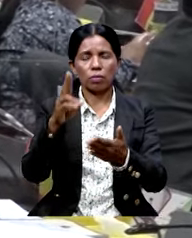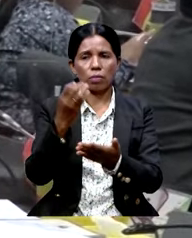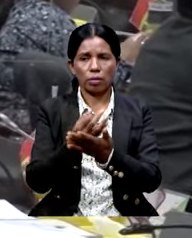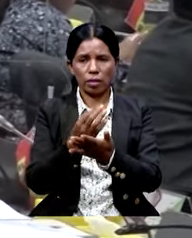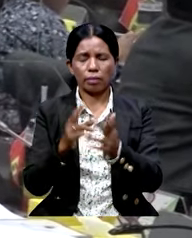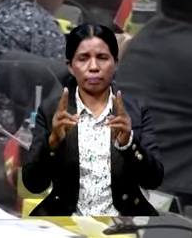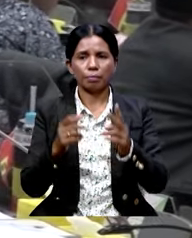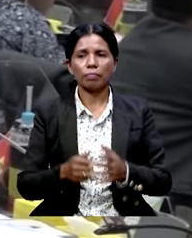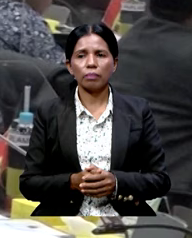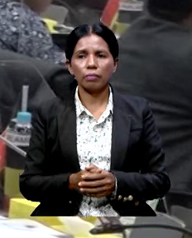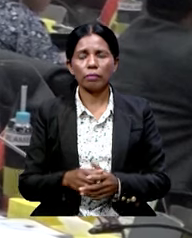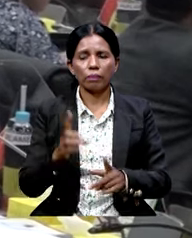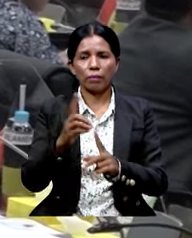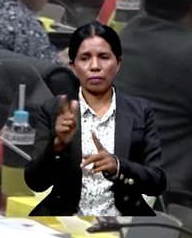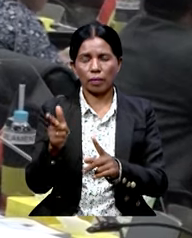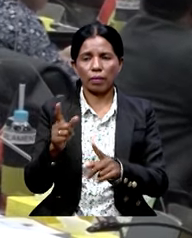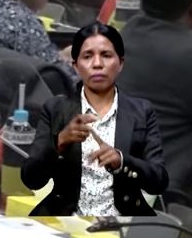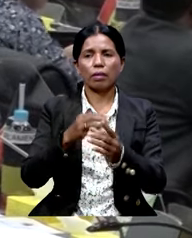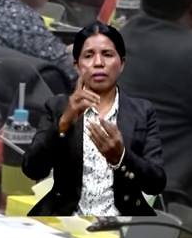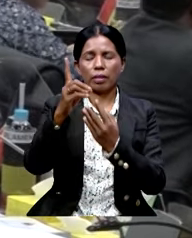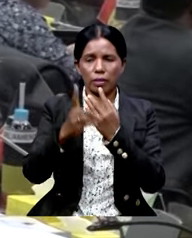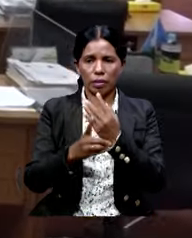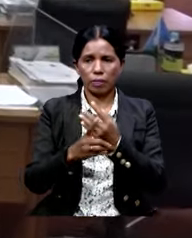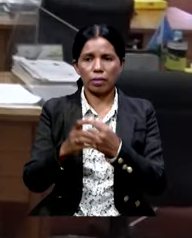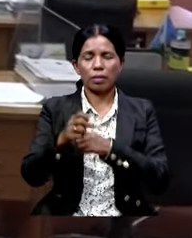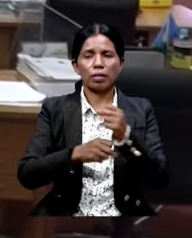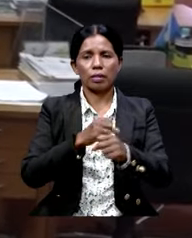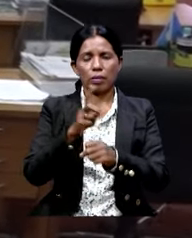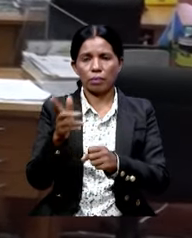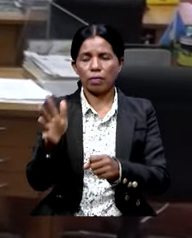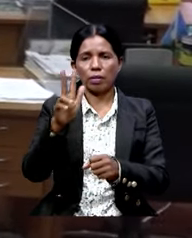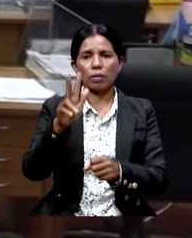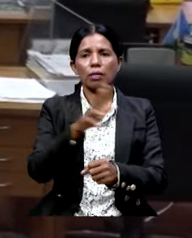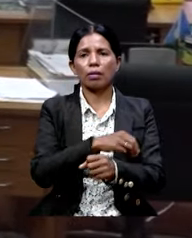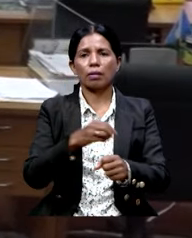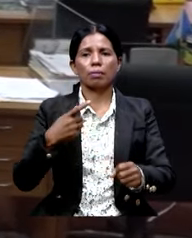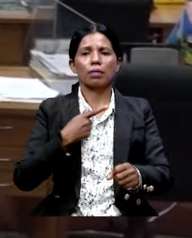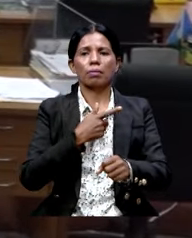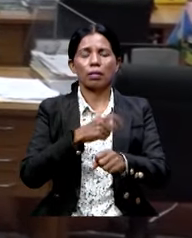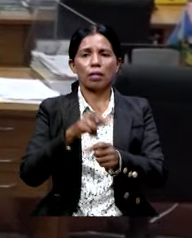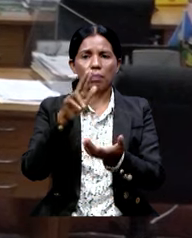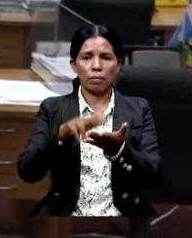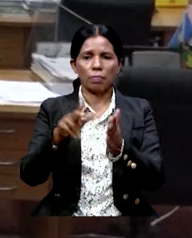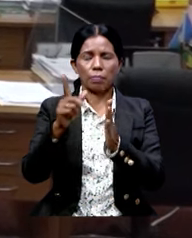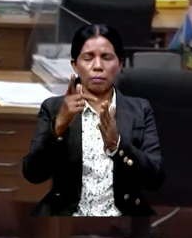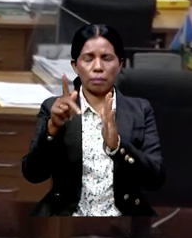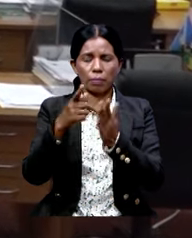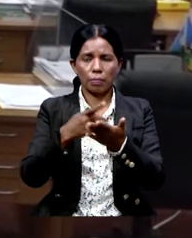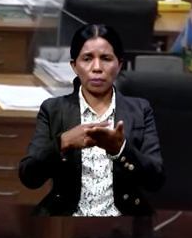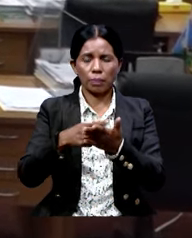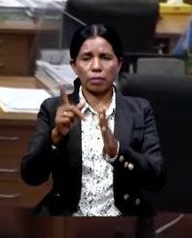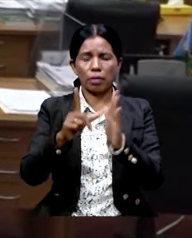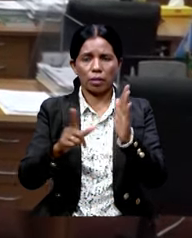lorong ruanul fula dezembro tinang riuroron resintolo, Parlamento Nacional li husi reunión plenaria, aprova proposta lei número hat barra quinta.